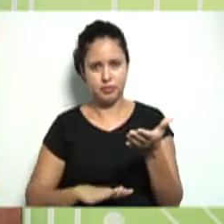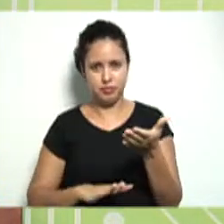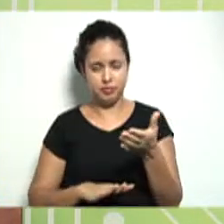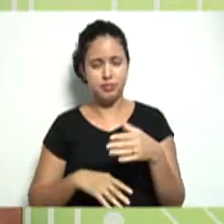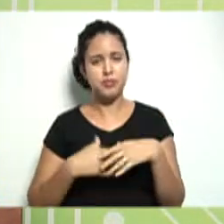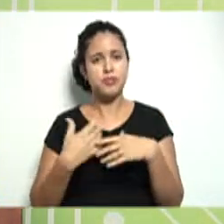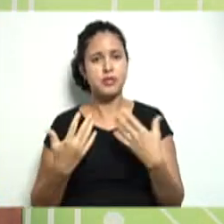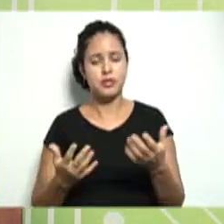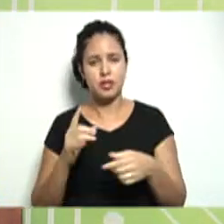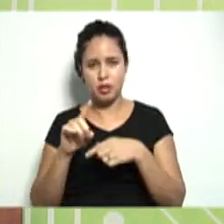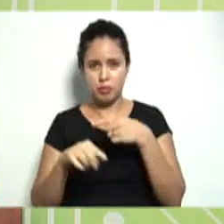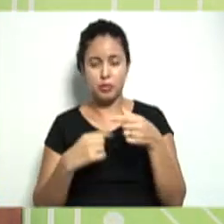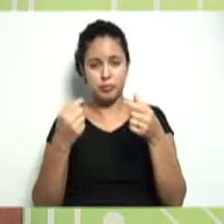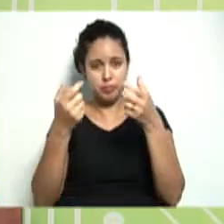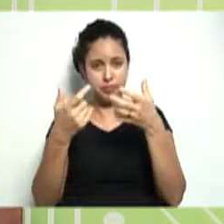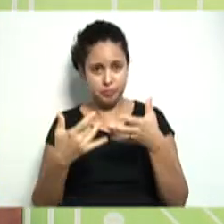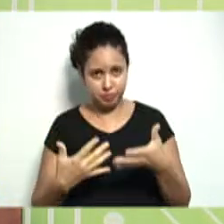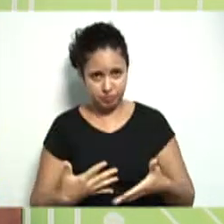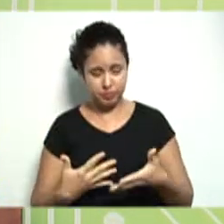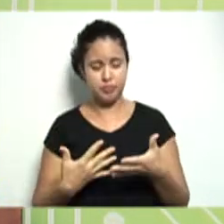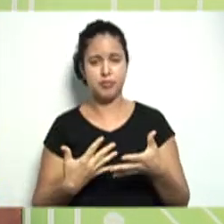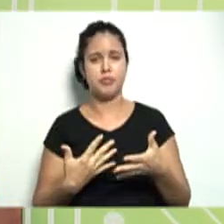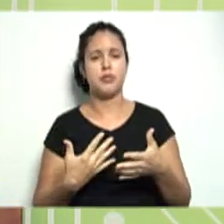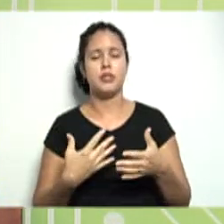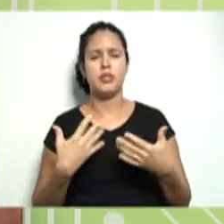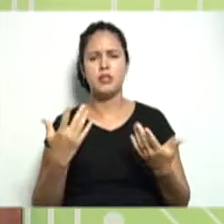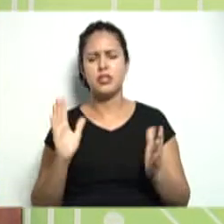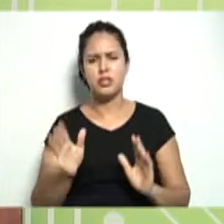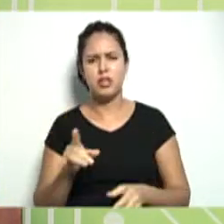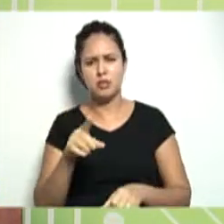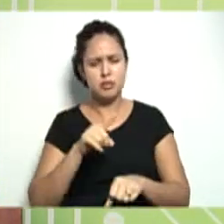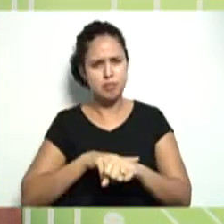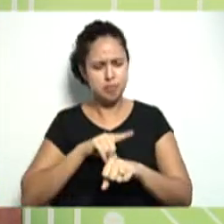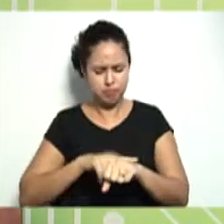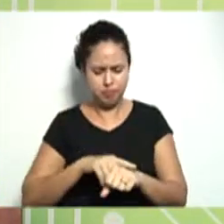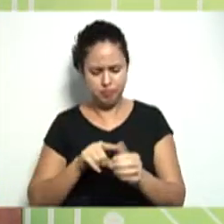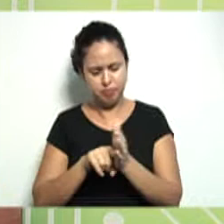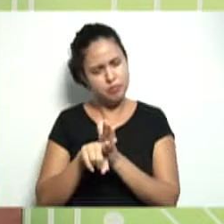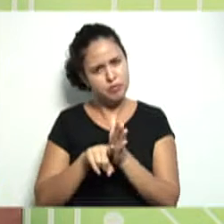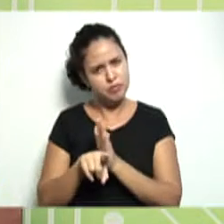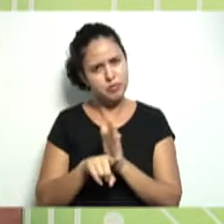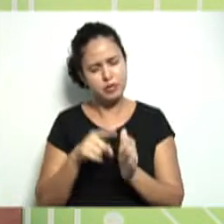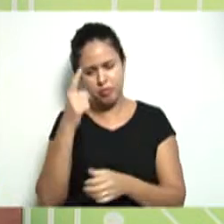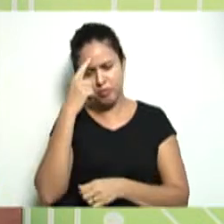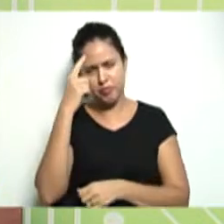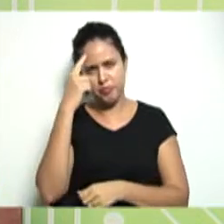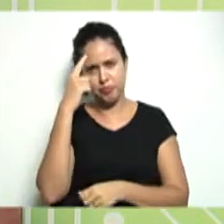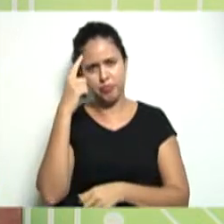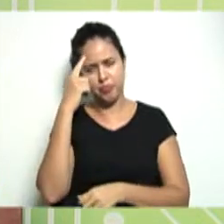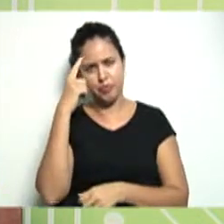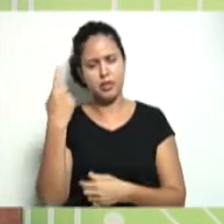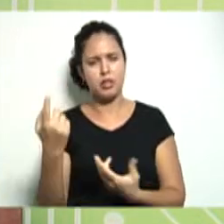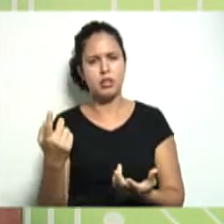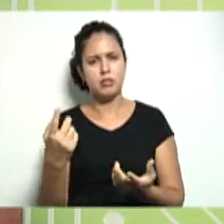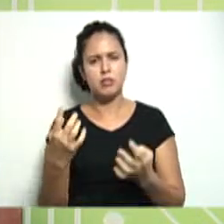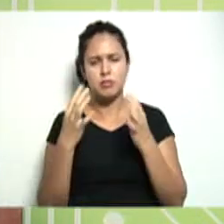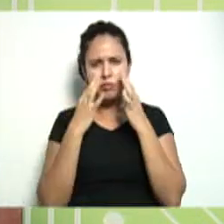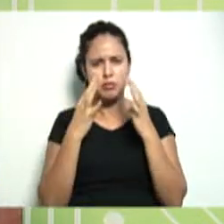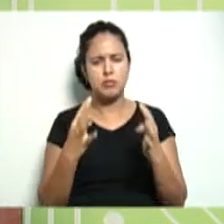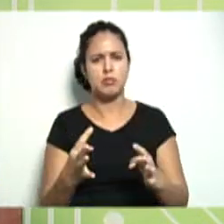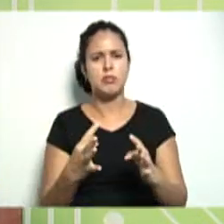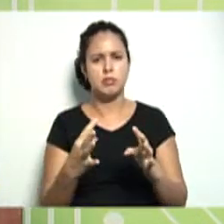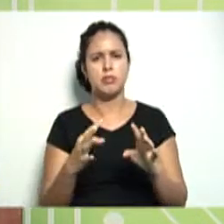Né? Depois da aula, agora vocês tiveram tempo para analisar as questões. Observem, prestem bem atenção